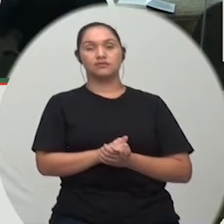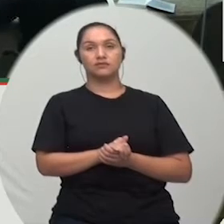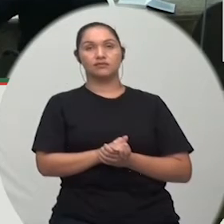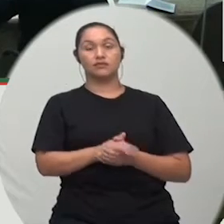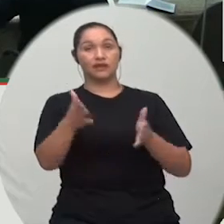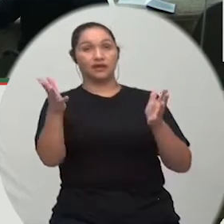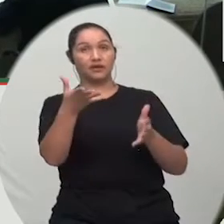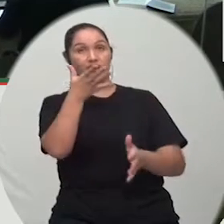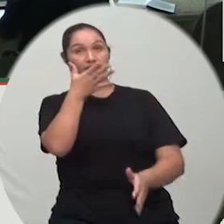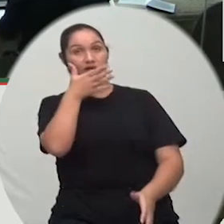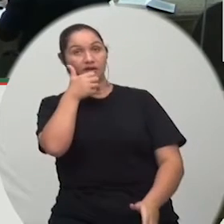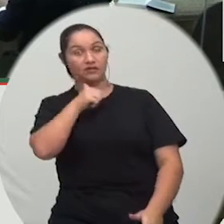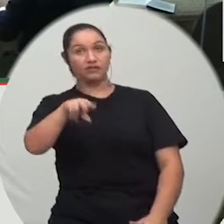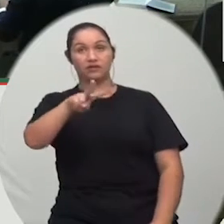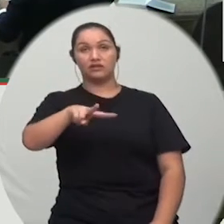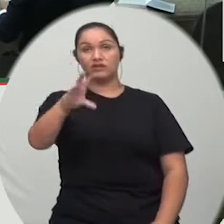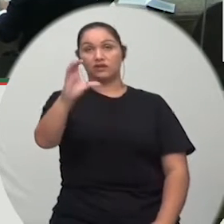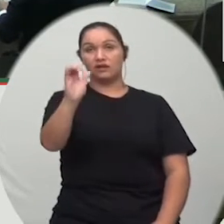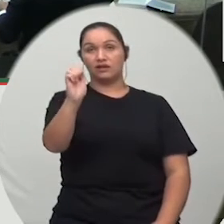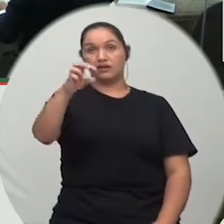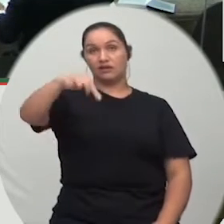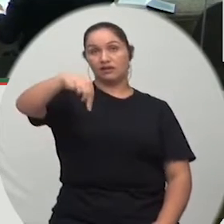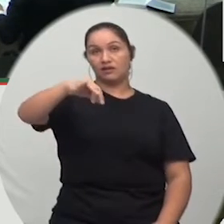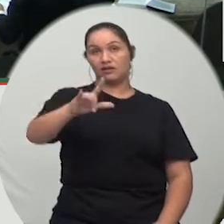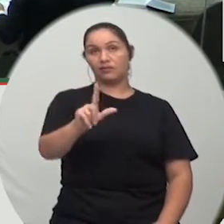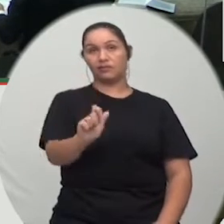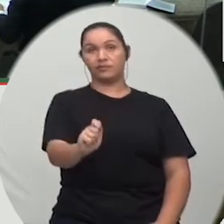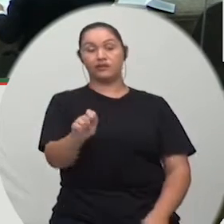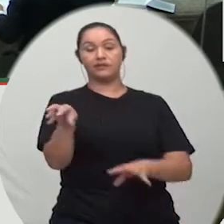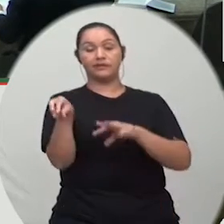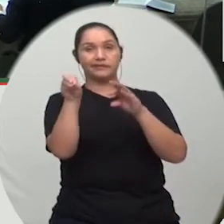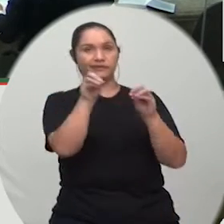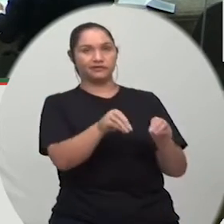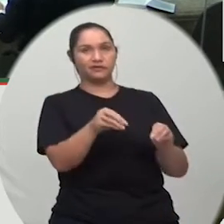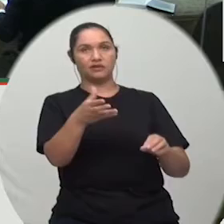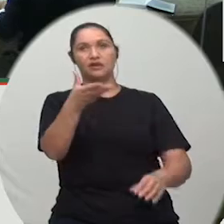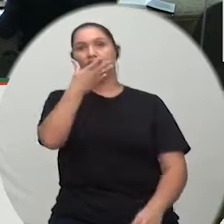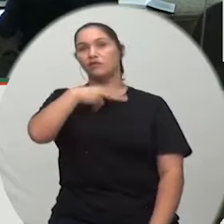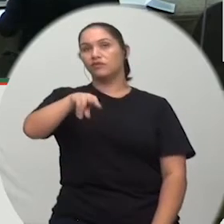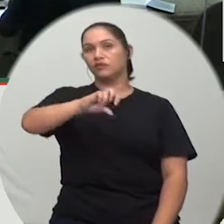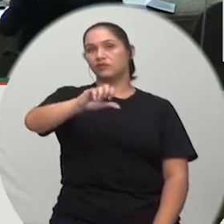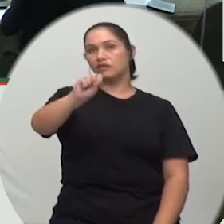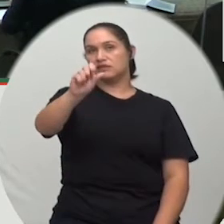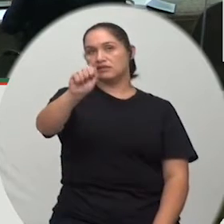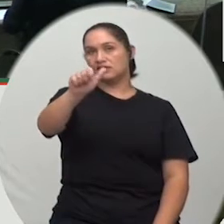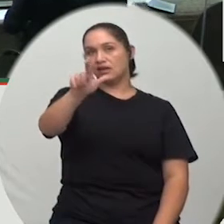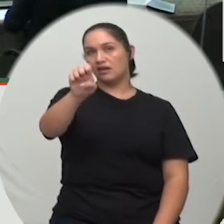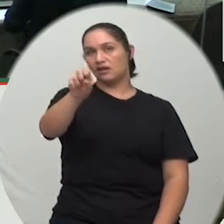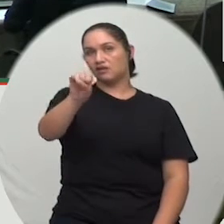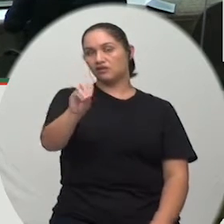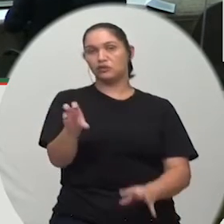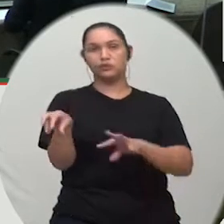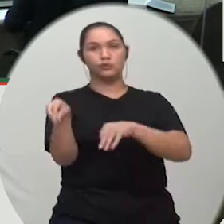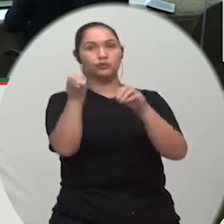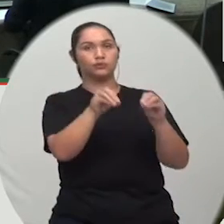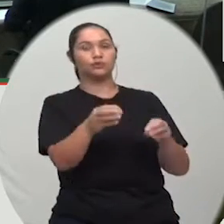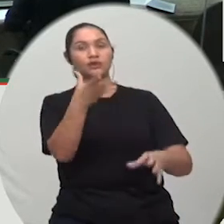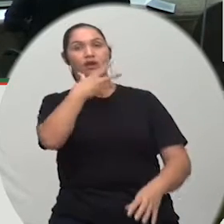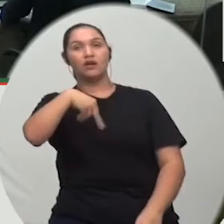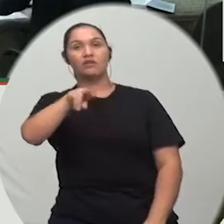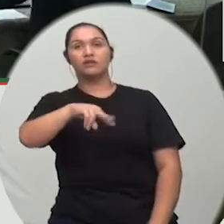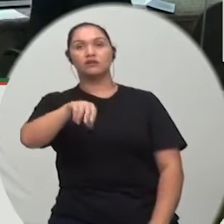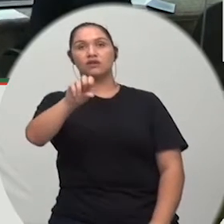Com a palavra a vereadora Camila do Nascimento. Declina. Com a palavra o vereador Salésio Lima. Declina. Com a palavra o